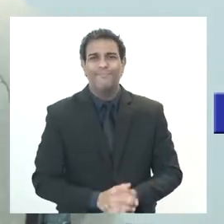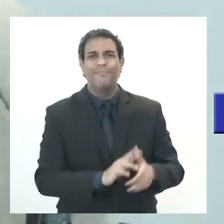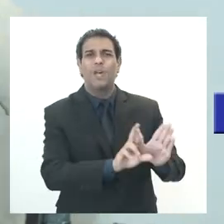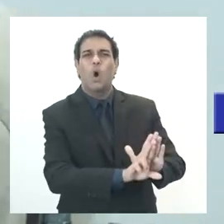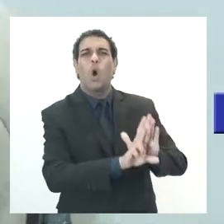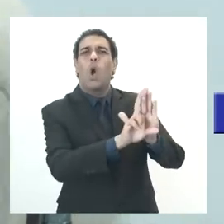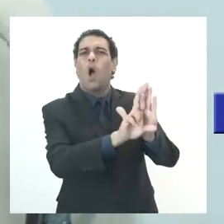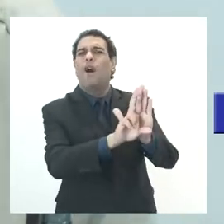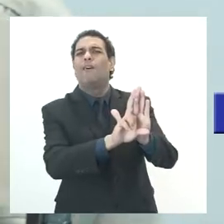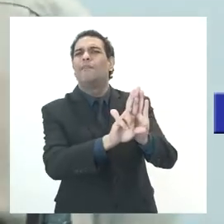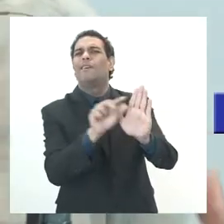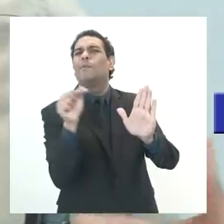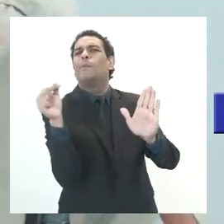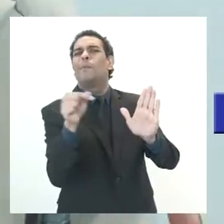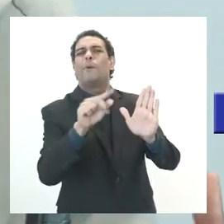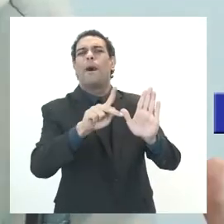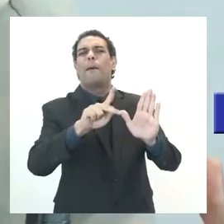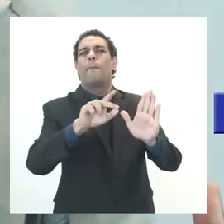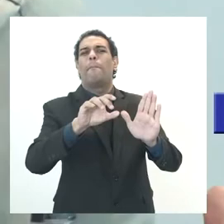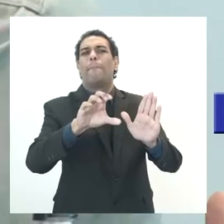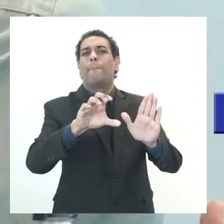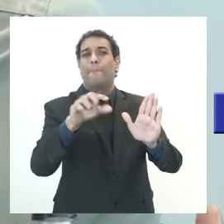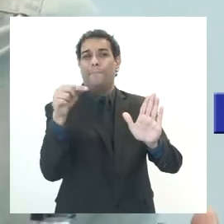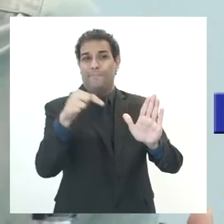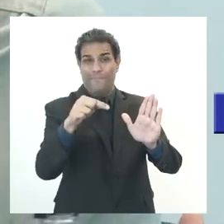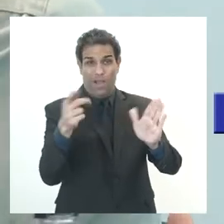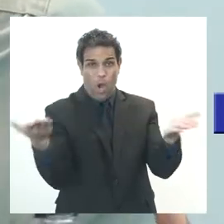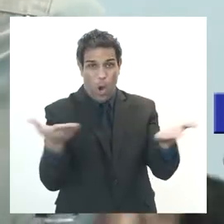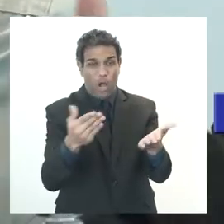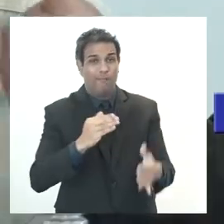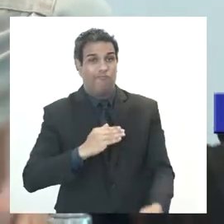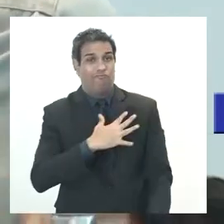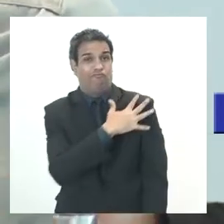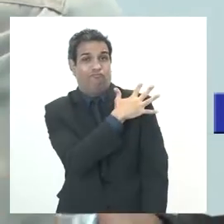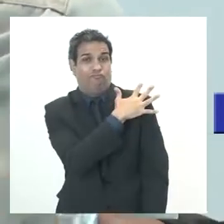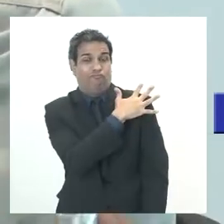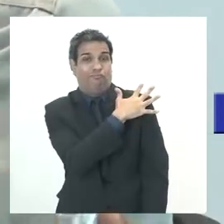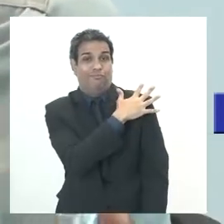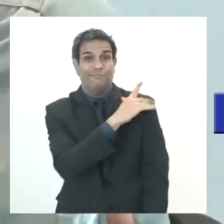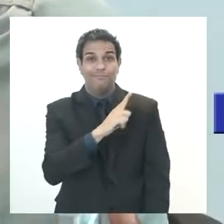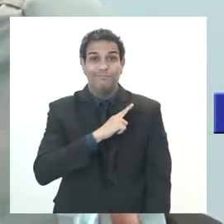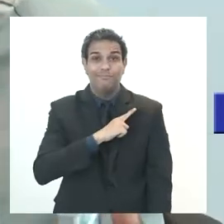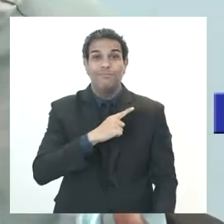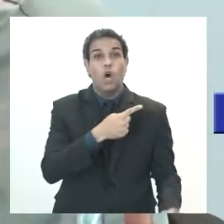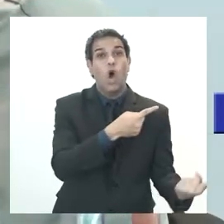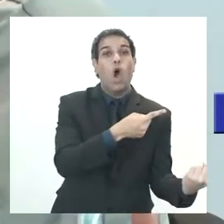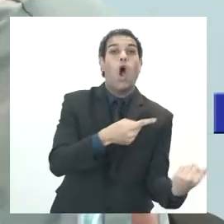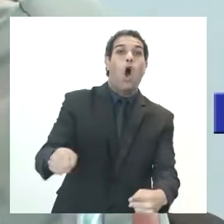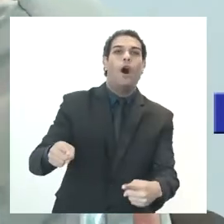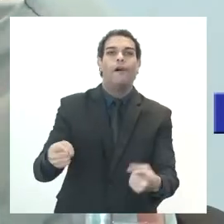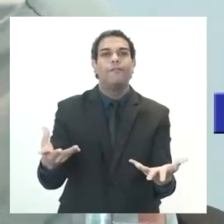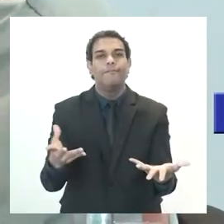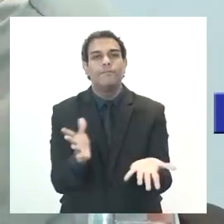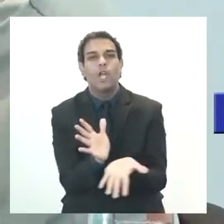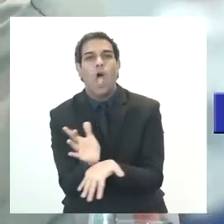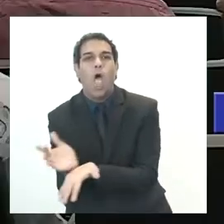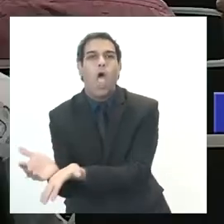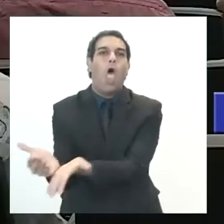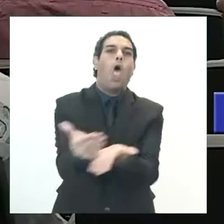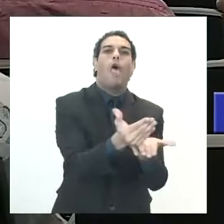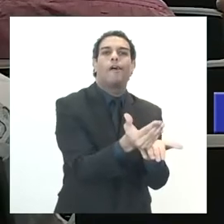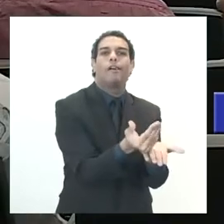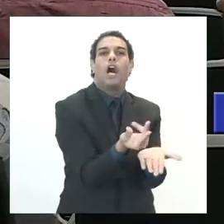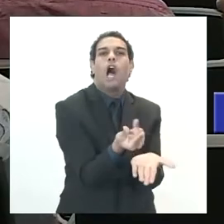essa pack 32 quando a gente tem um general hoje E aí Outro ponto que nós estamos contra é acumulação de cargos